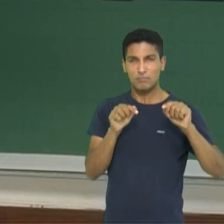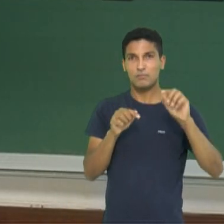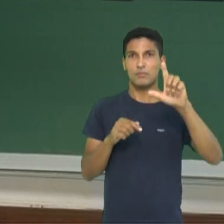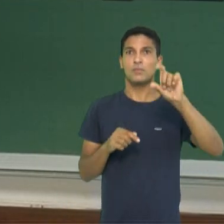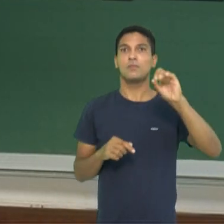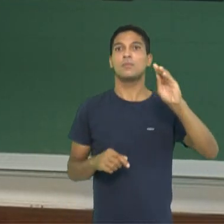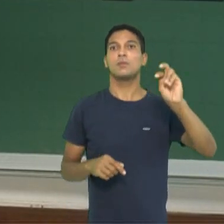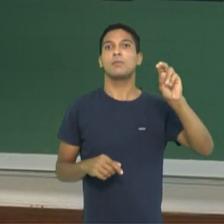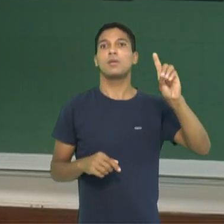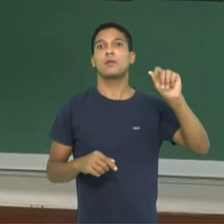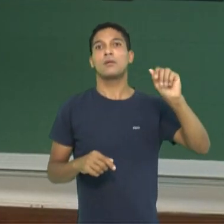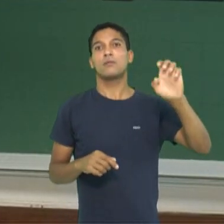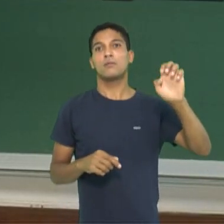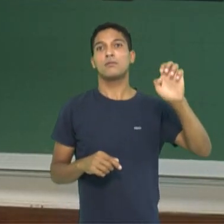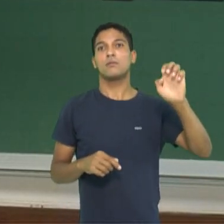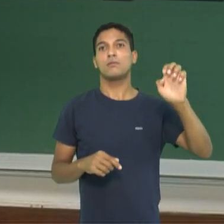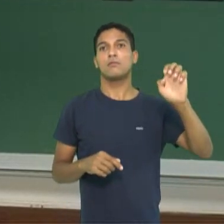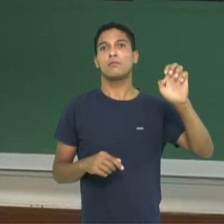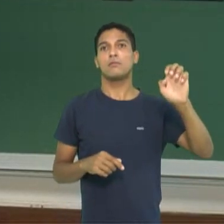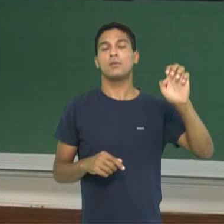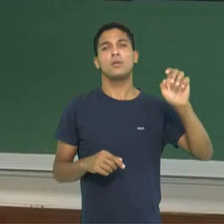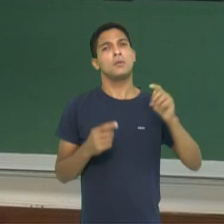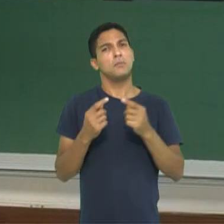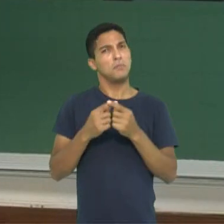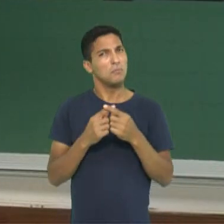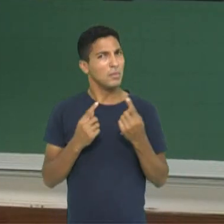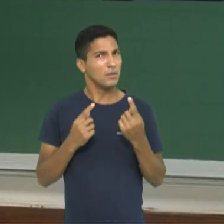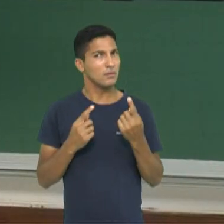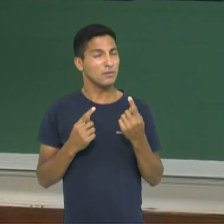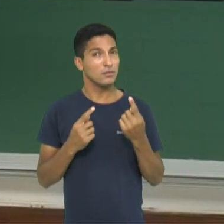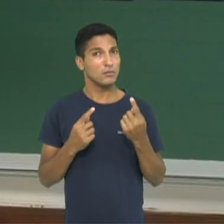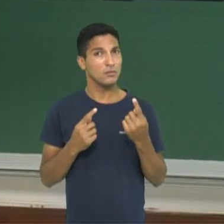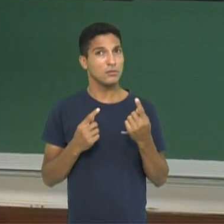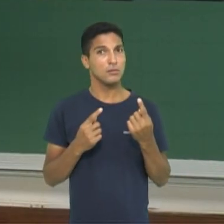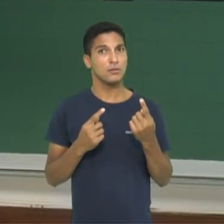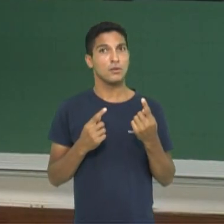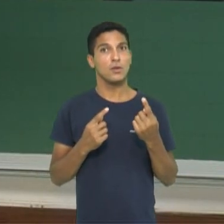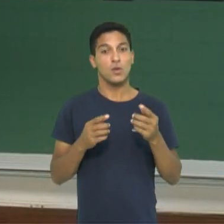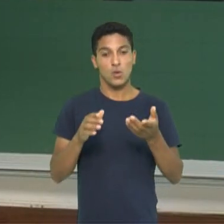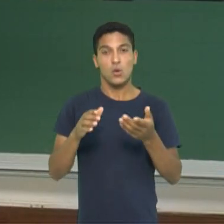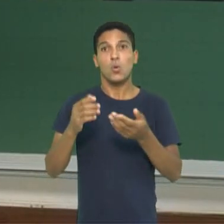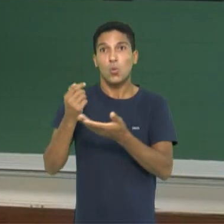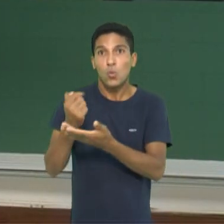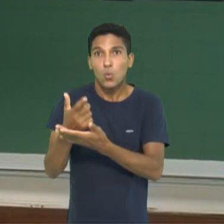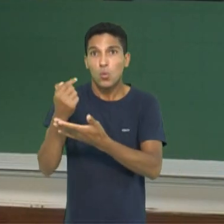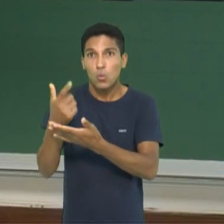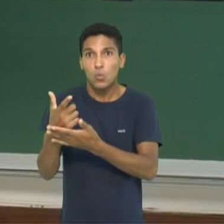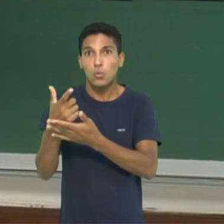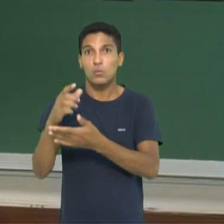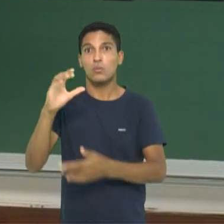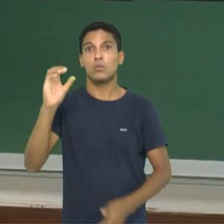consumo ele está relacionado com a manutenção da sociedade, como ela está funcionando.